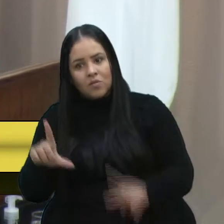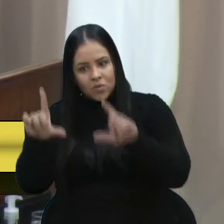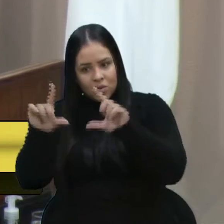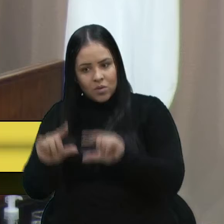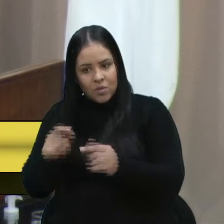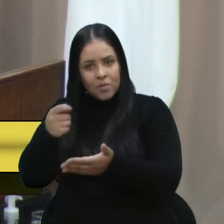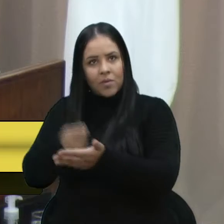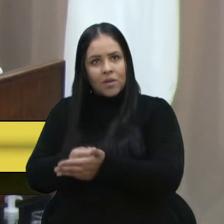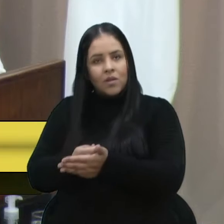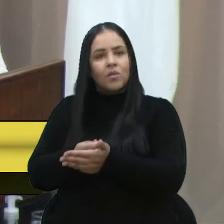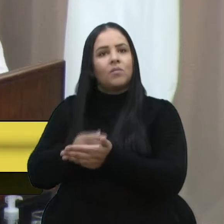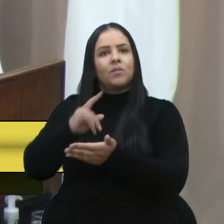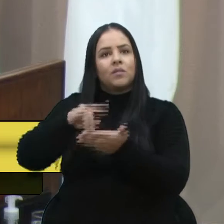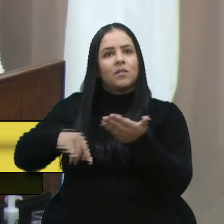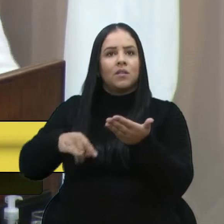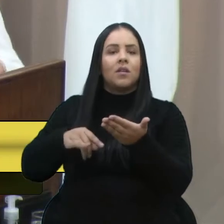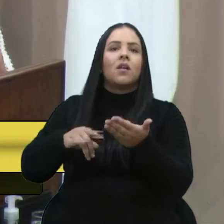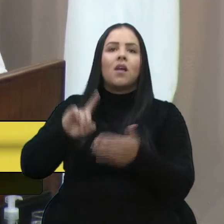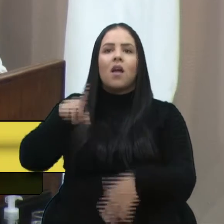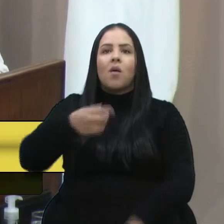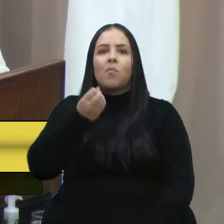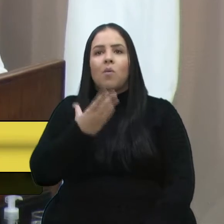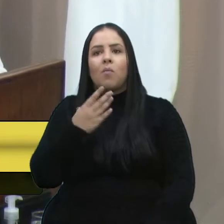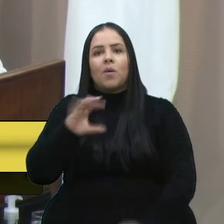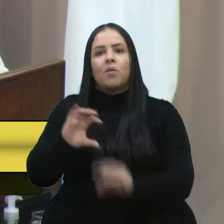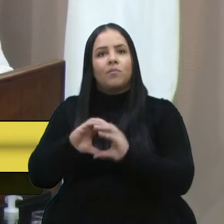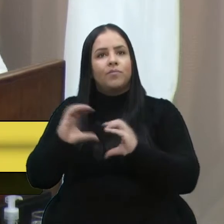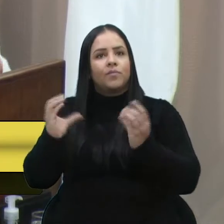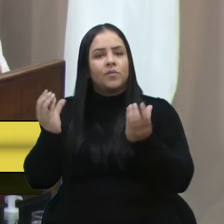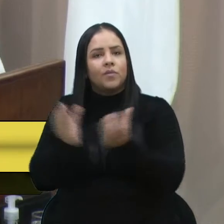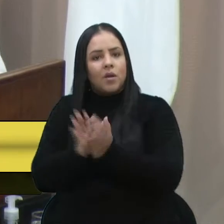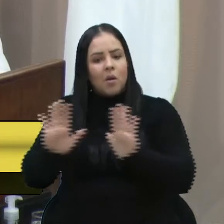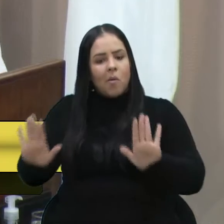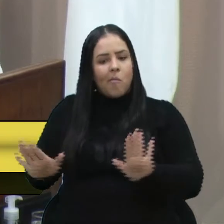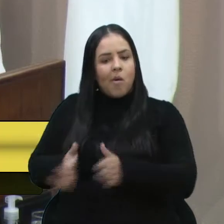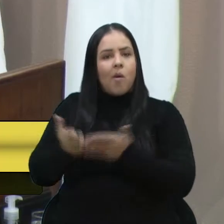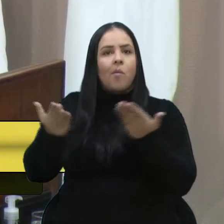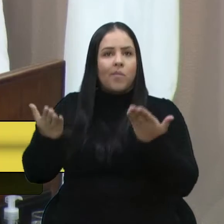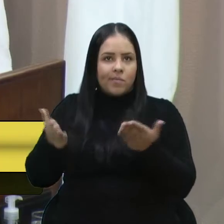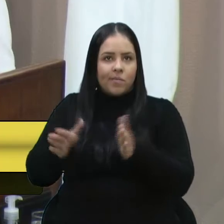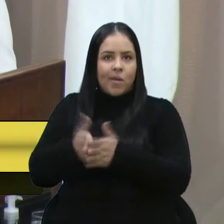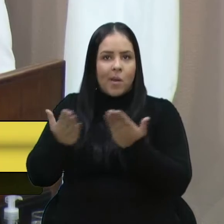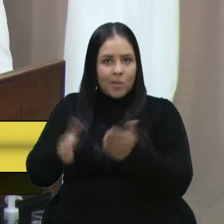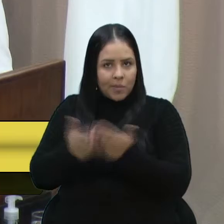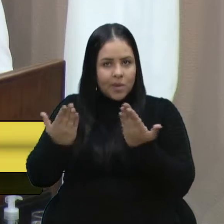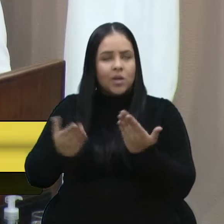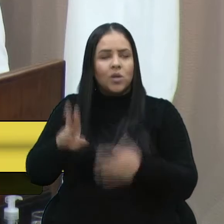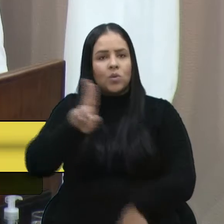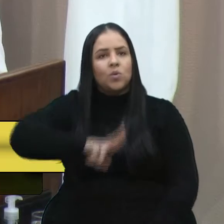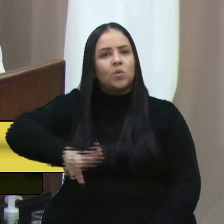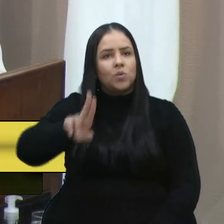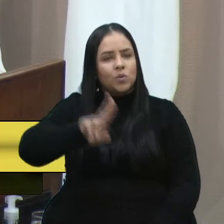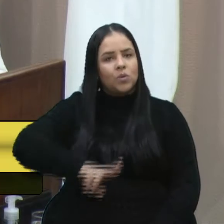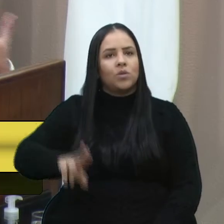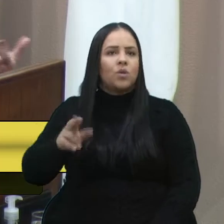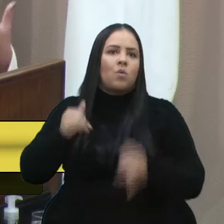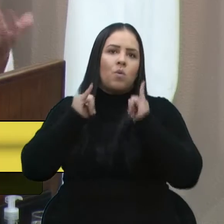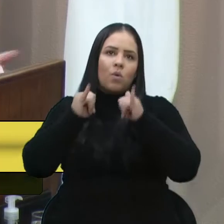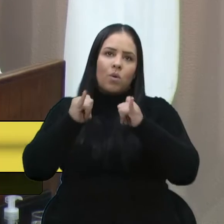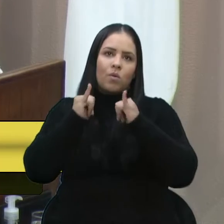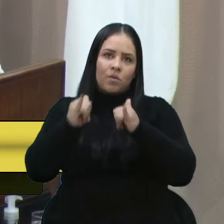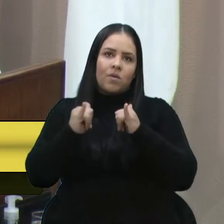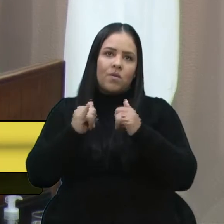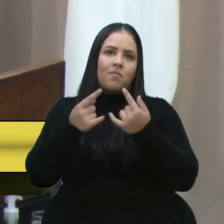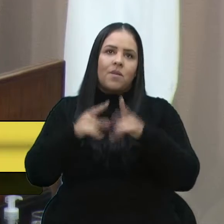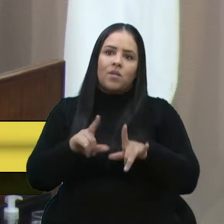passagem, portanto, vai beneficiar a comunidade mais carente, a comunidade que usa o transporte público, embora ele deveria ser usado